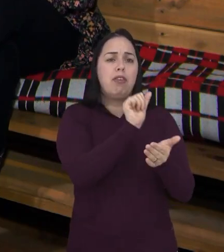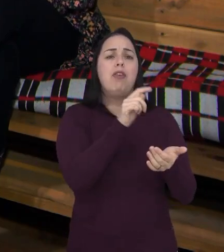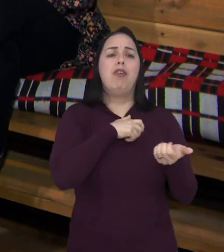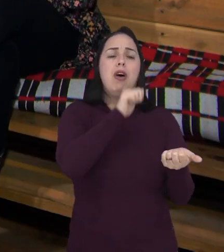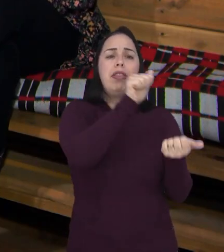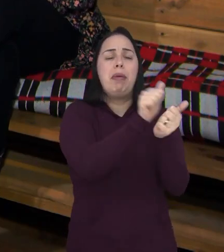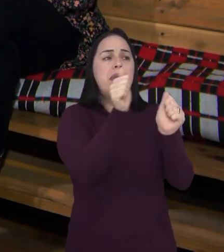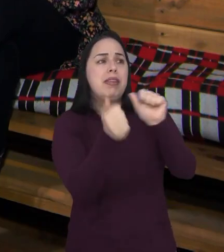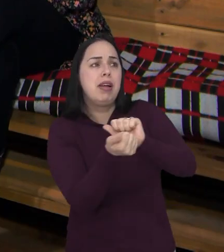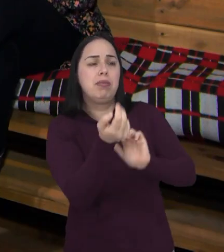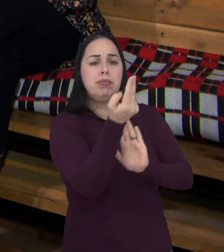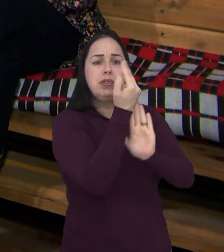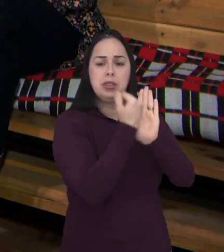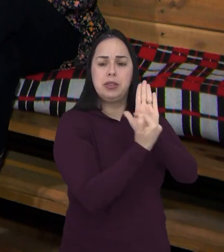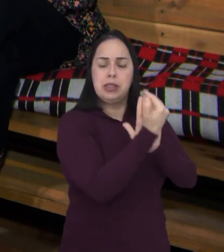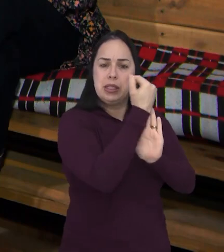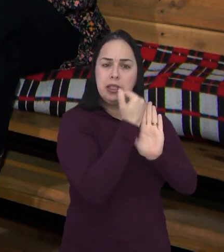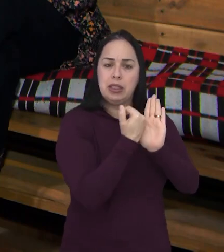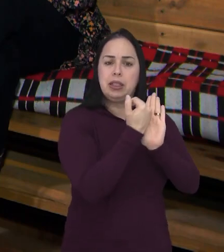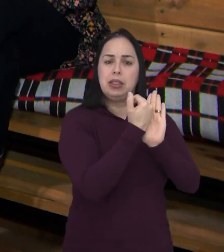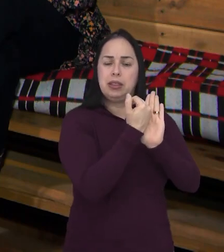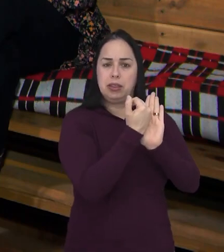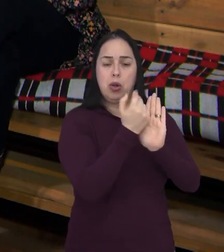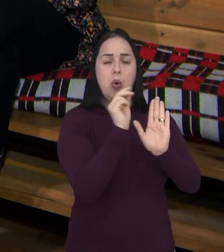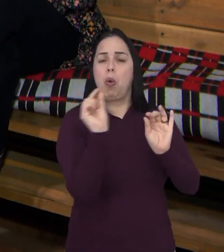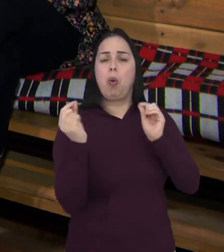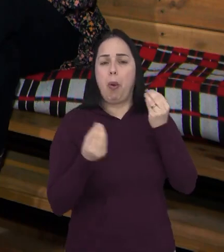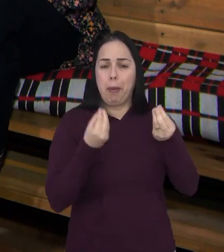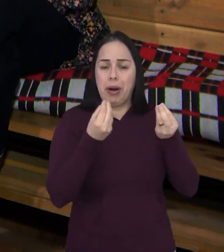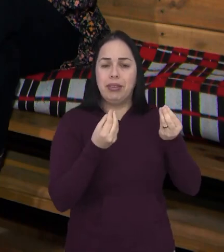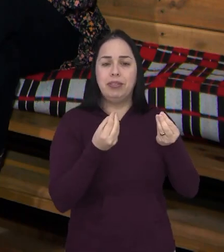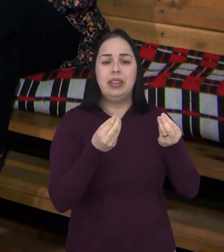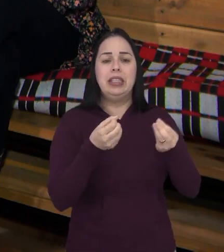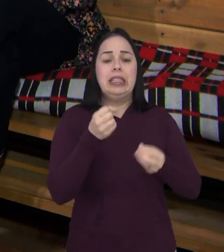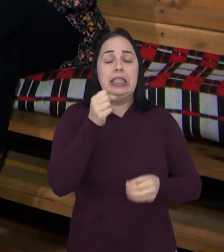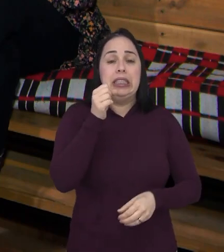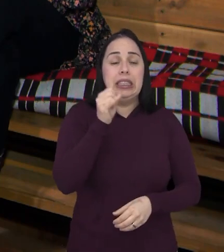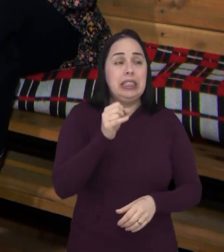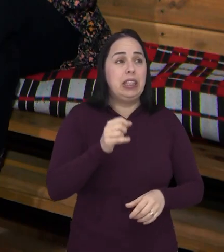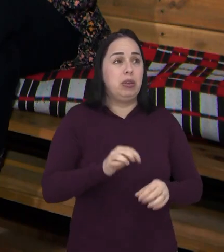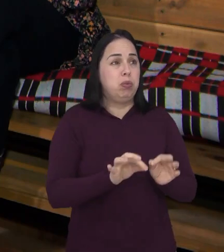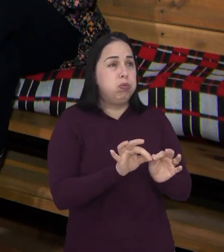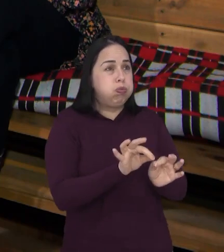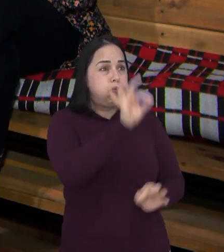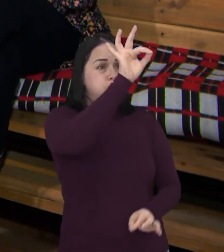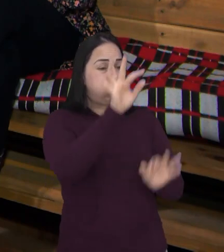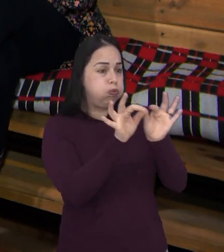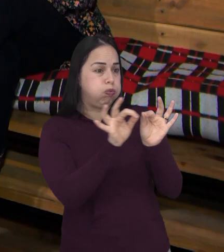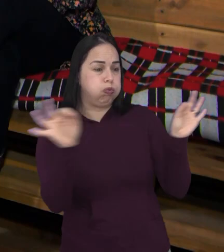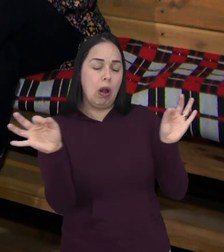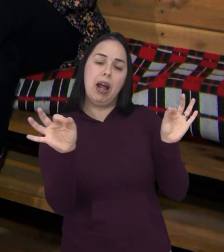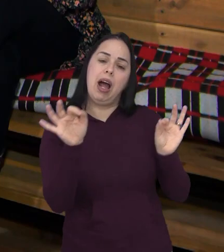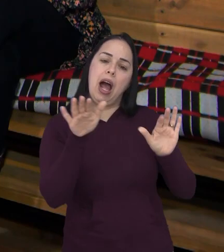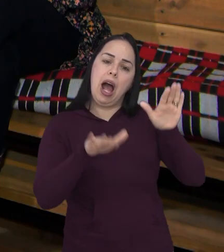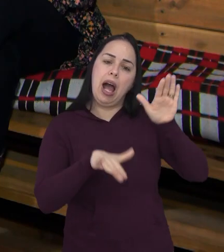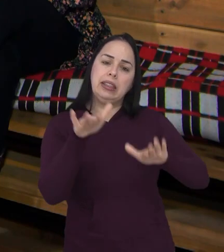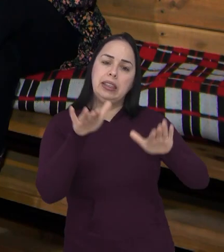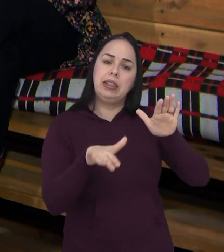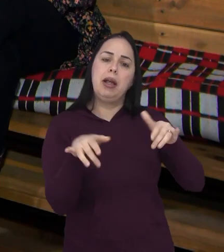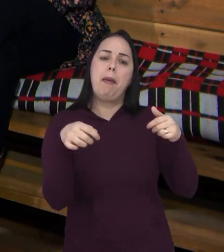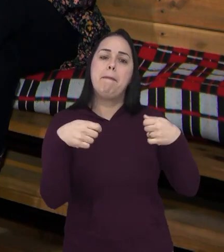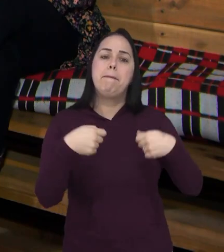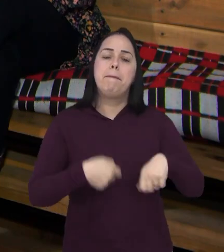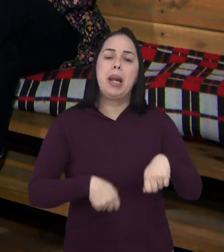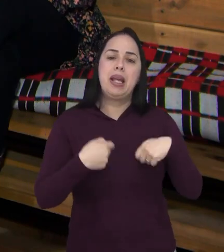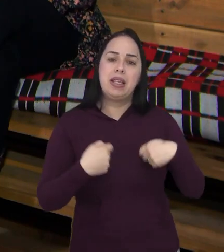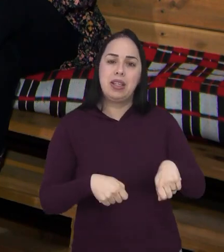transformação dele e o mapeamento na parede. Se for muito grande, às vezes é necessário usar